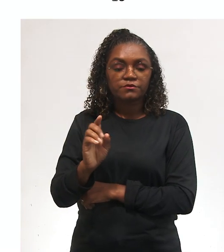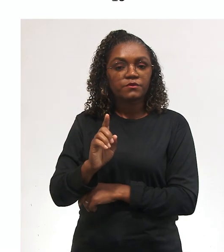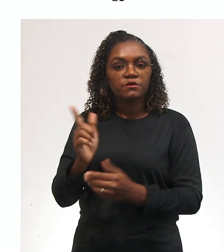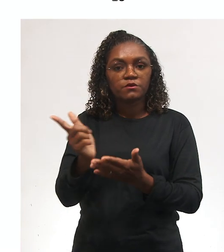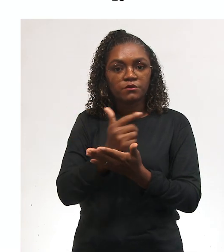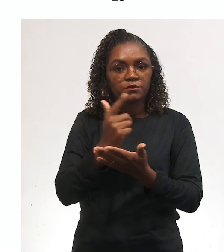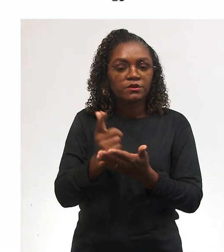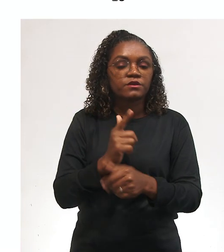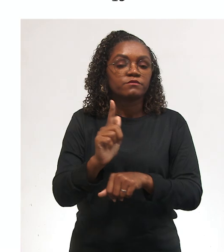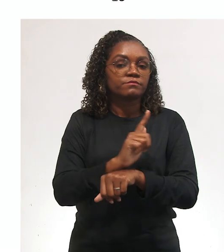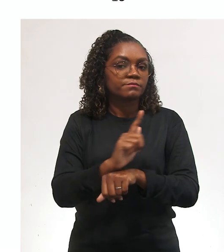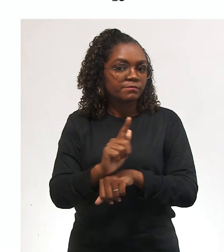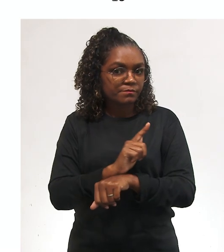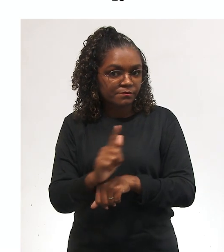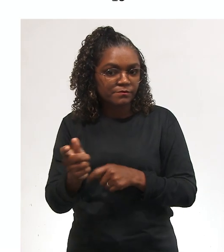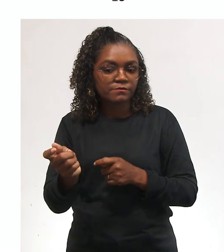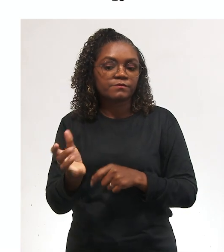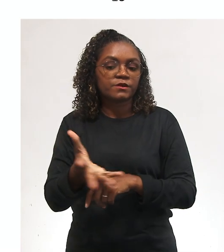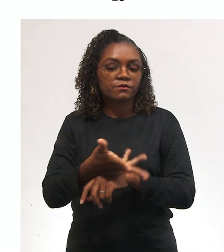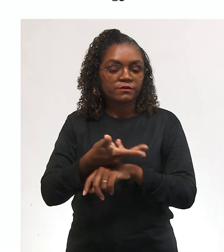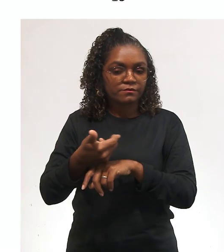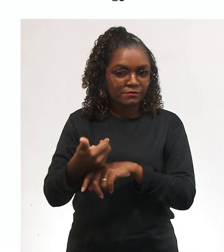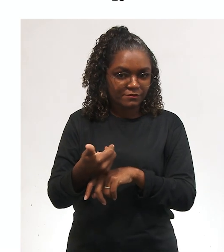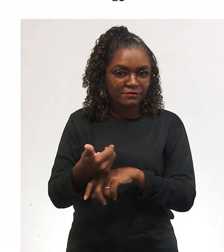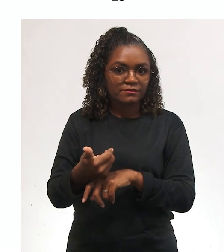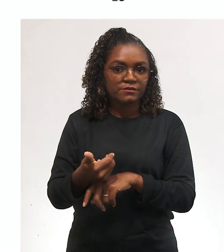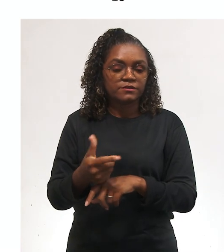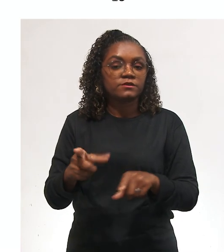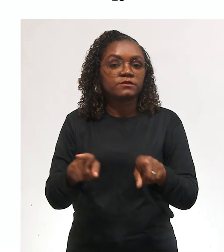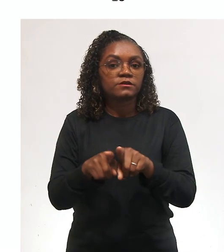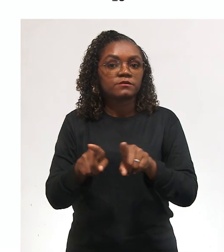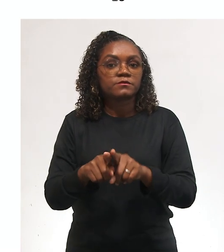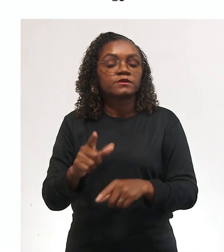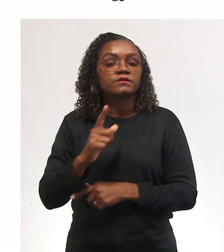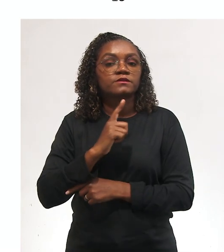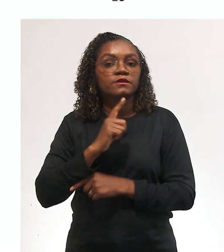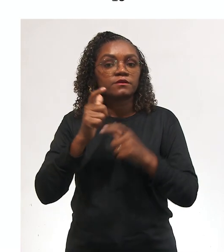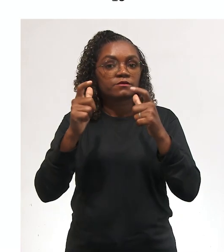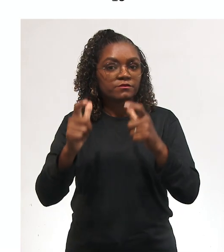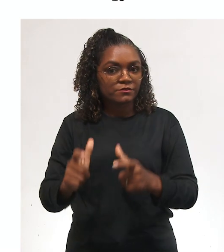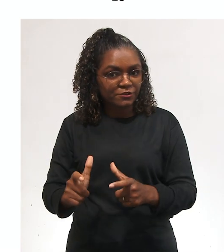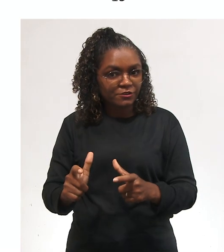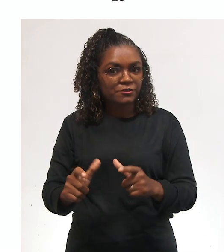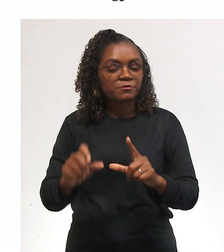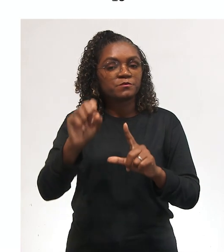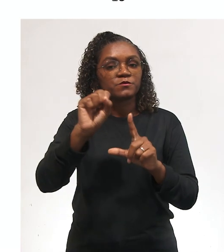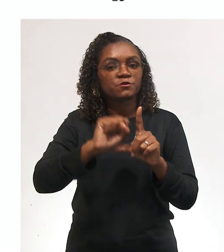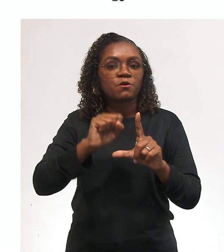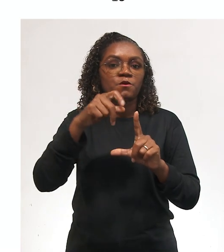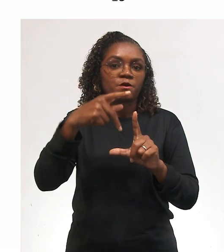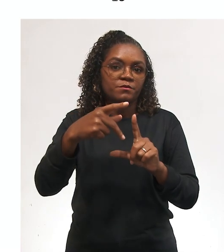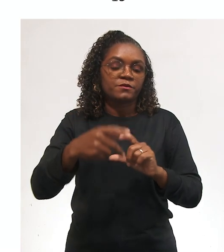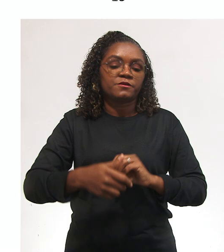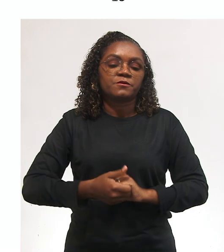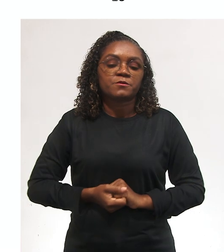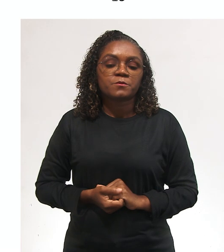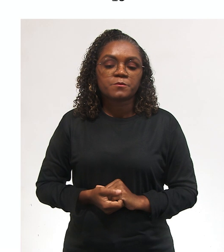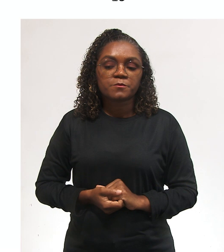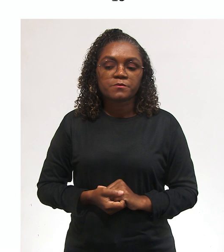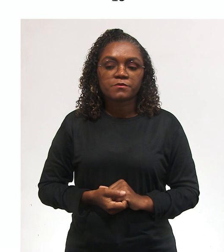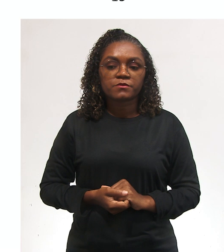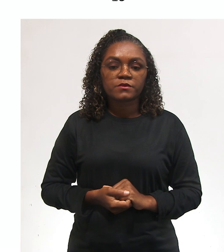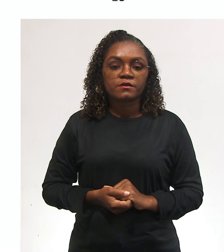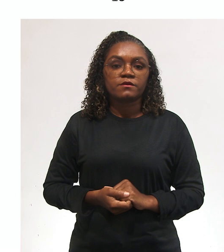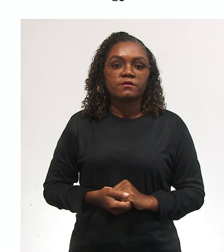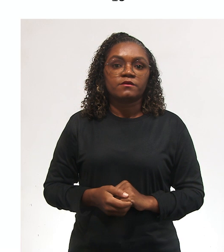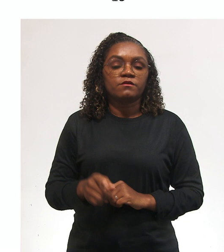Lobo. O livro Gestão da Qualidade, que também está disponível na minha biblioteca do